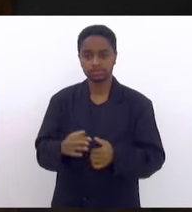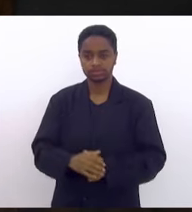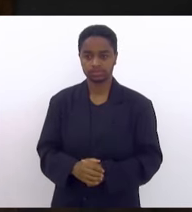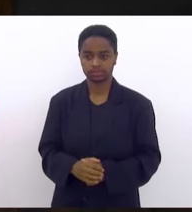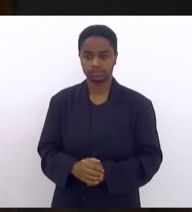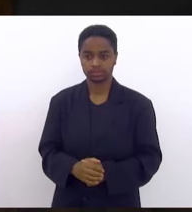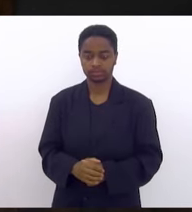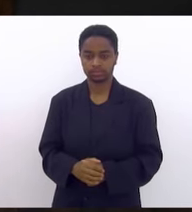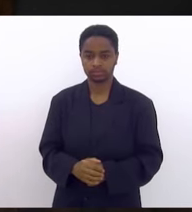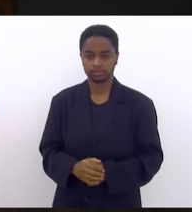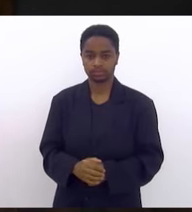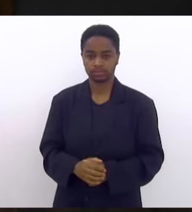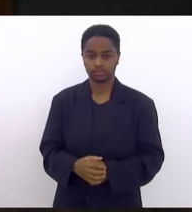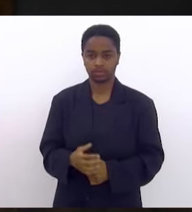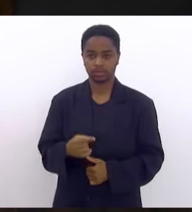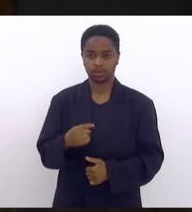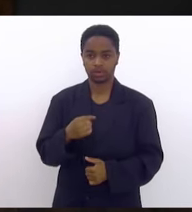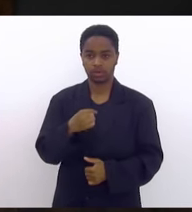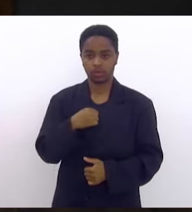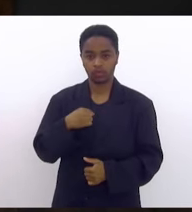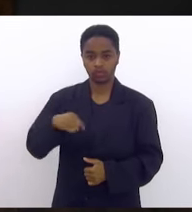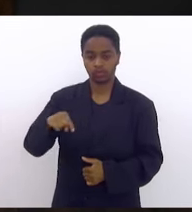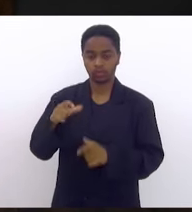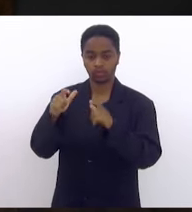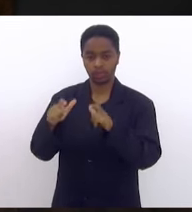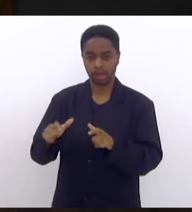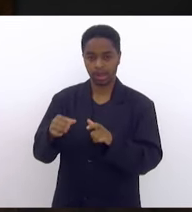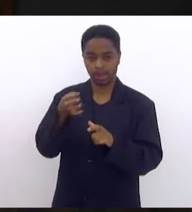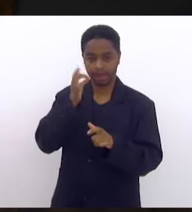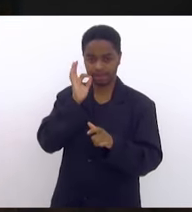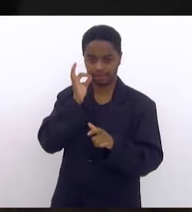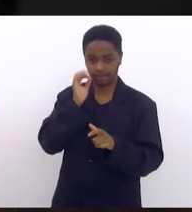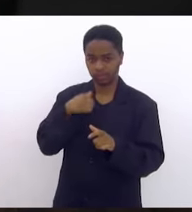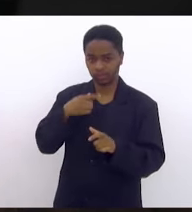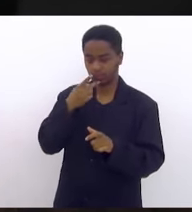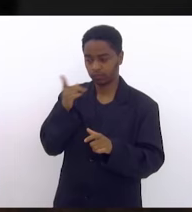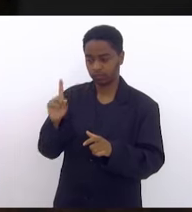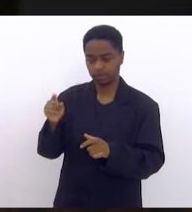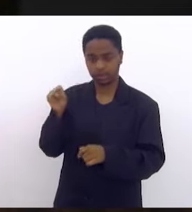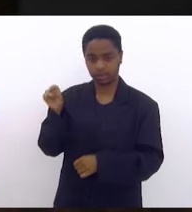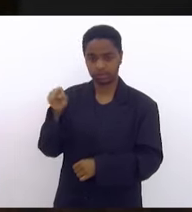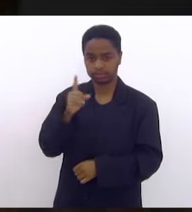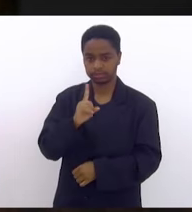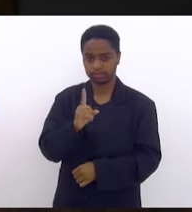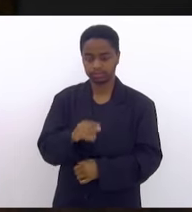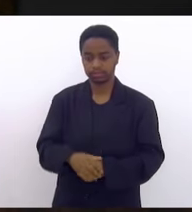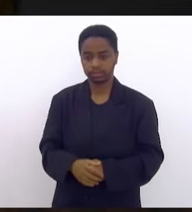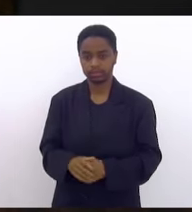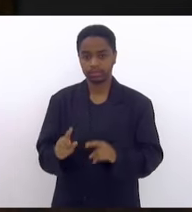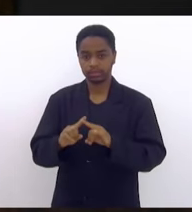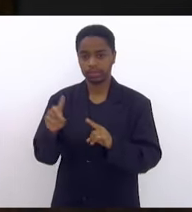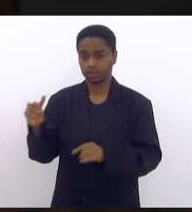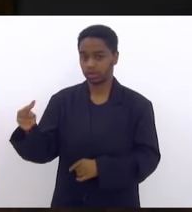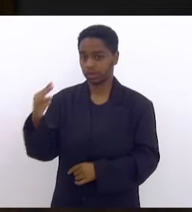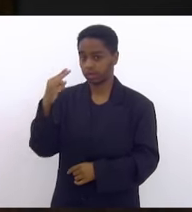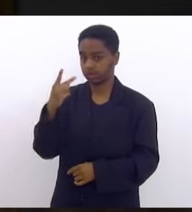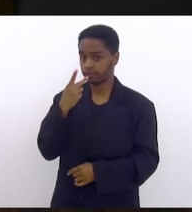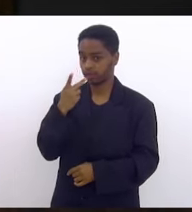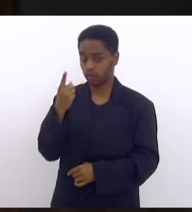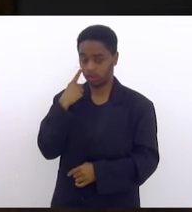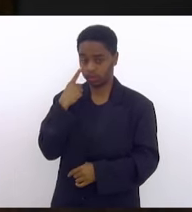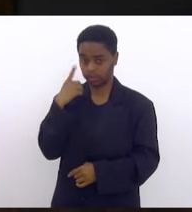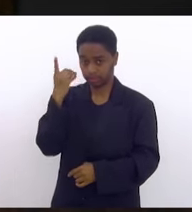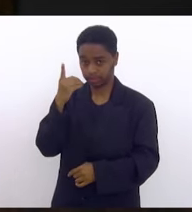Eu estava no Saí, tomando café, ele nunca falei isso para ele. E ele olhou para mim e falou assim,